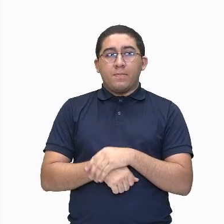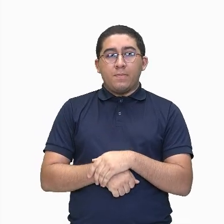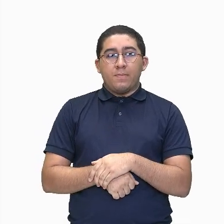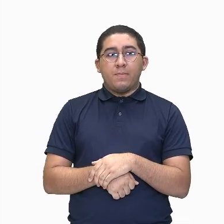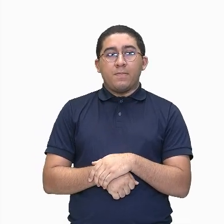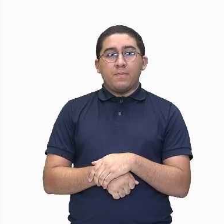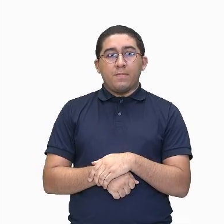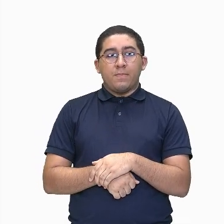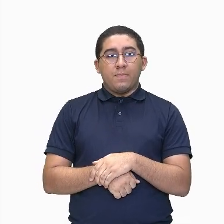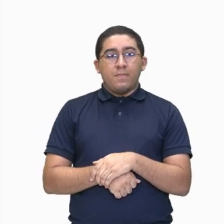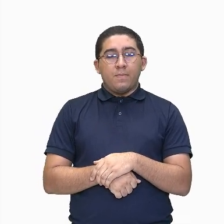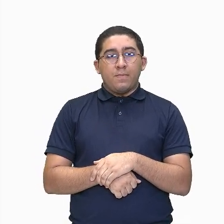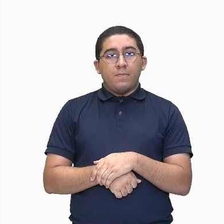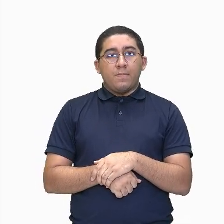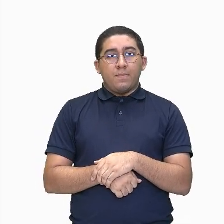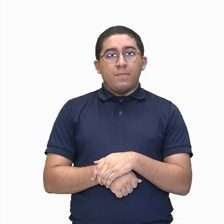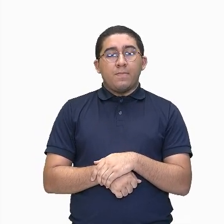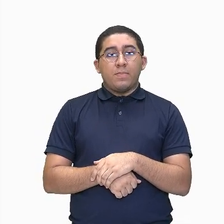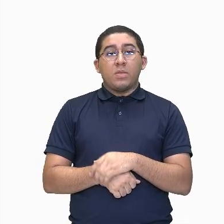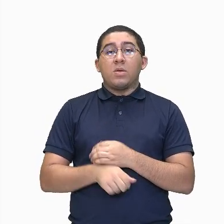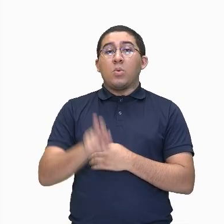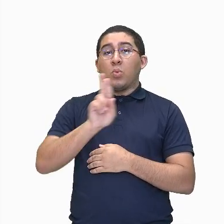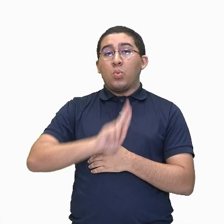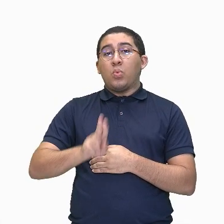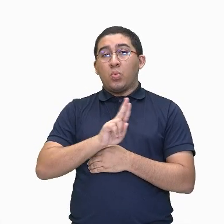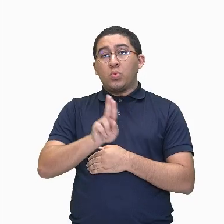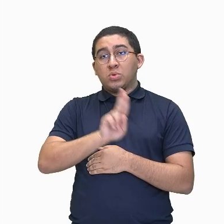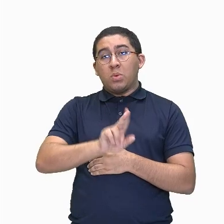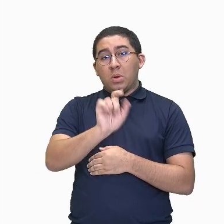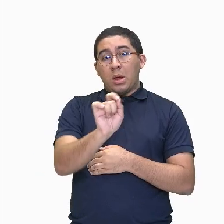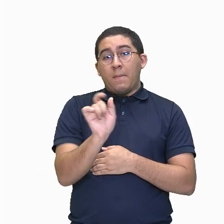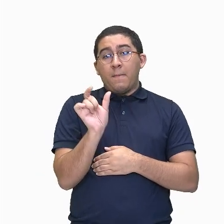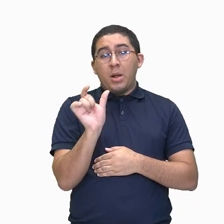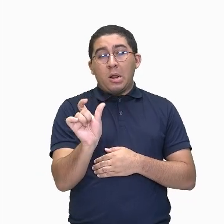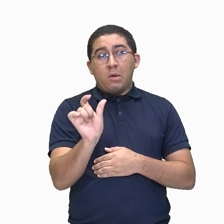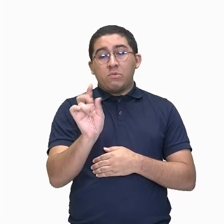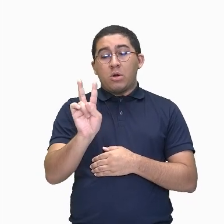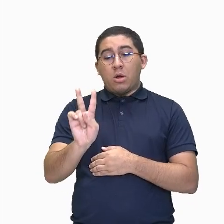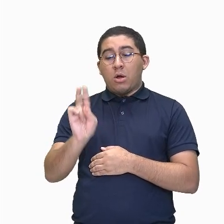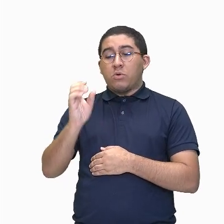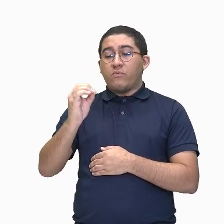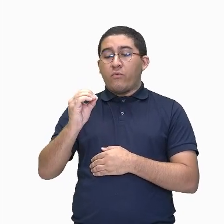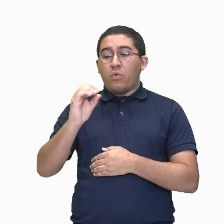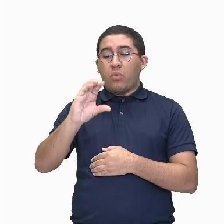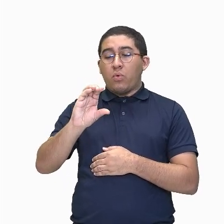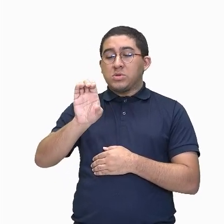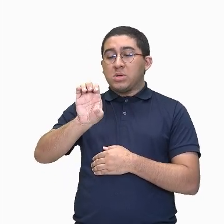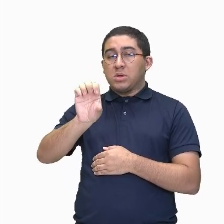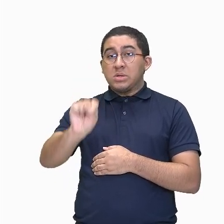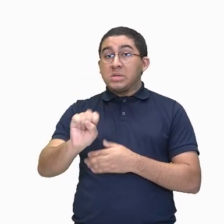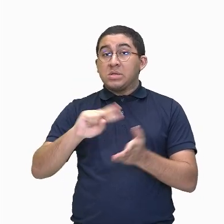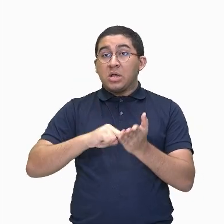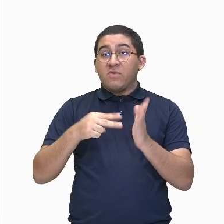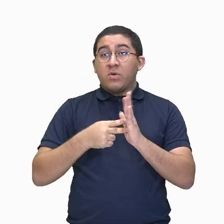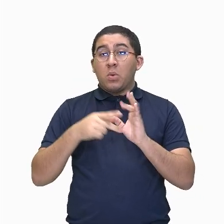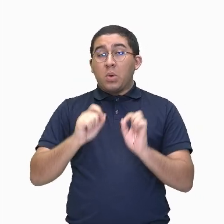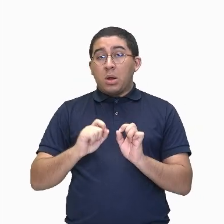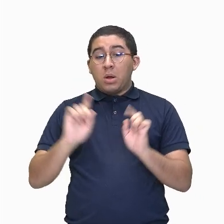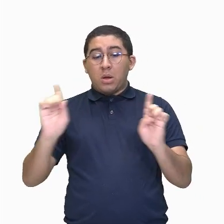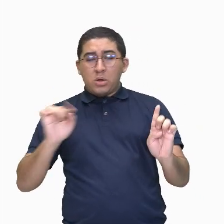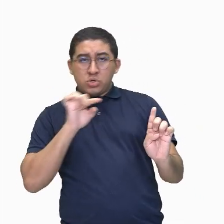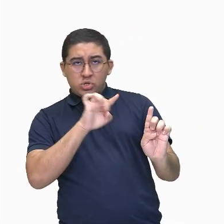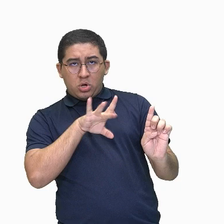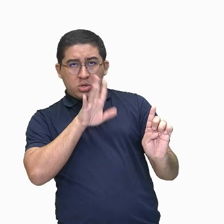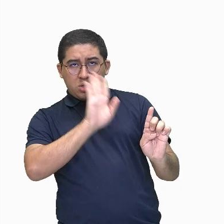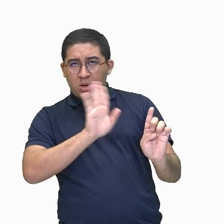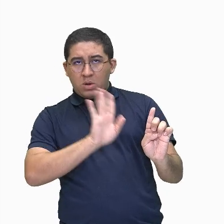refere só ao entrevistado, porque ele usa o plural ali, ó, né? Então, ele está falando para o público, né, para outras pessoas